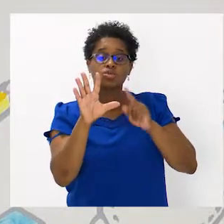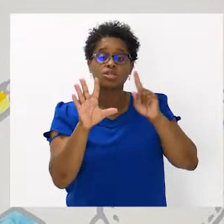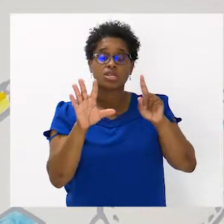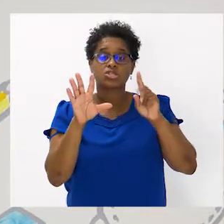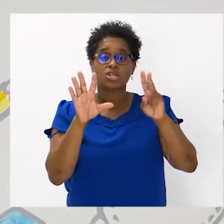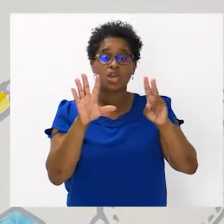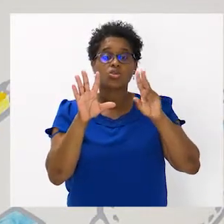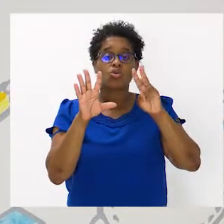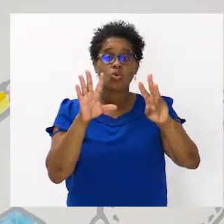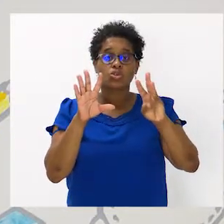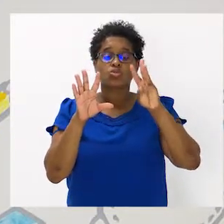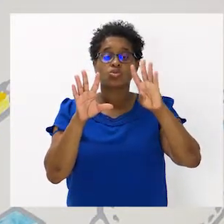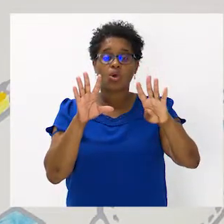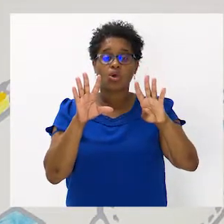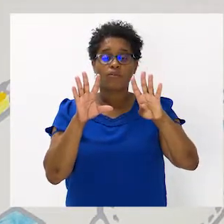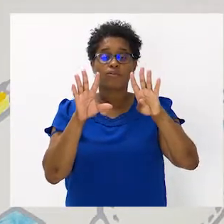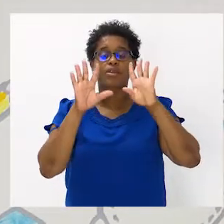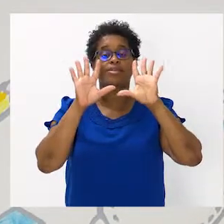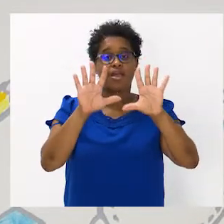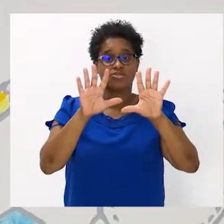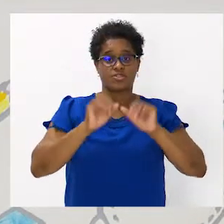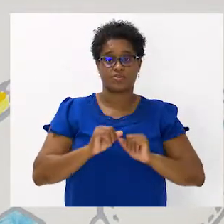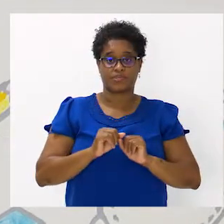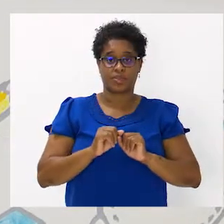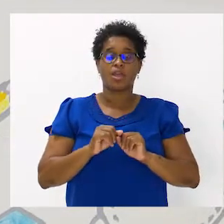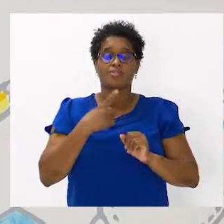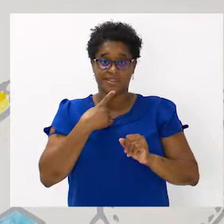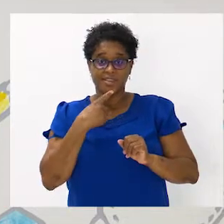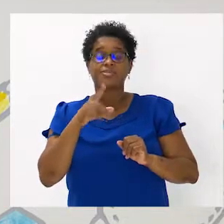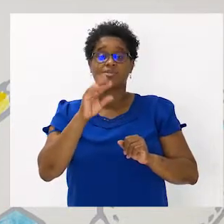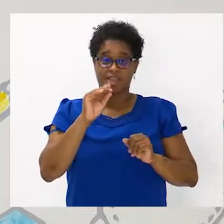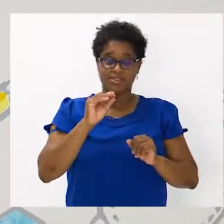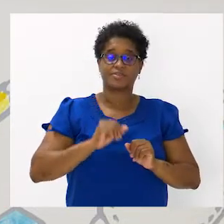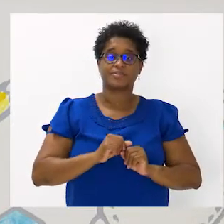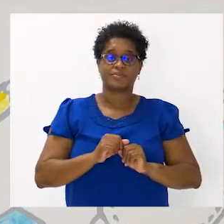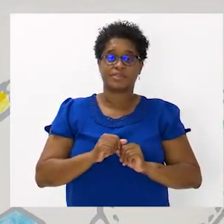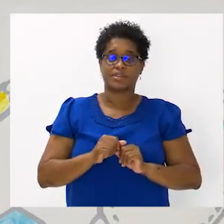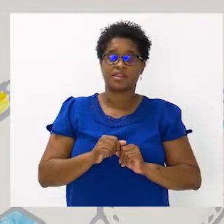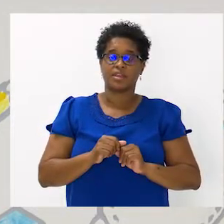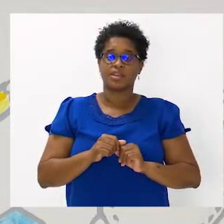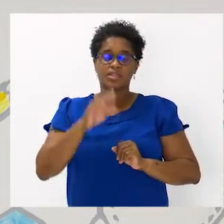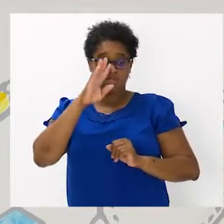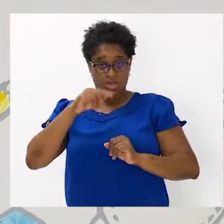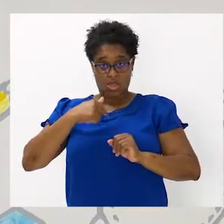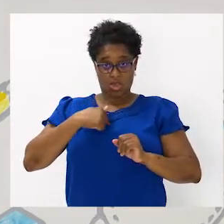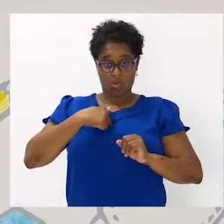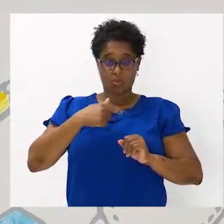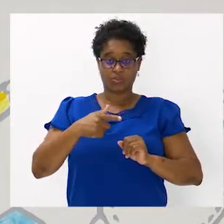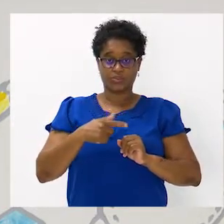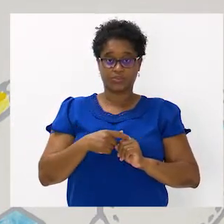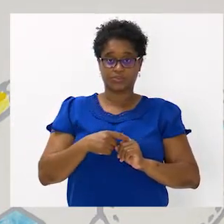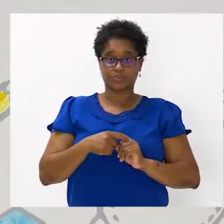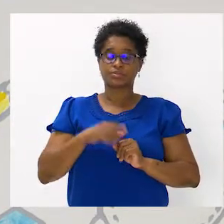4, 5, 6, 7, 8, 9, 10, ok? 10, se